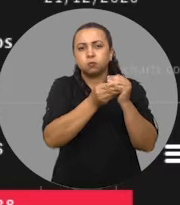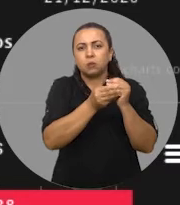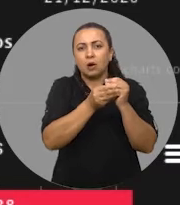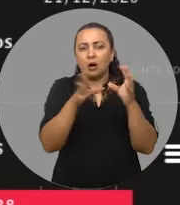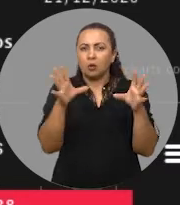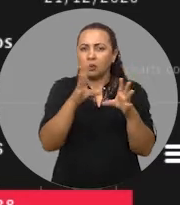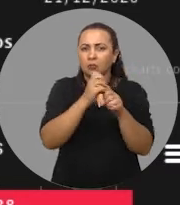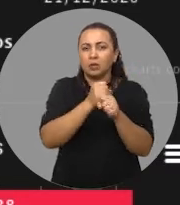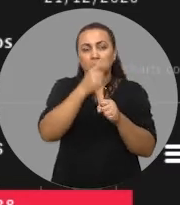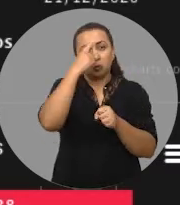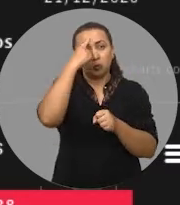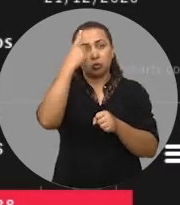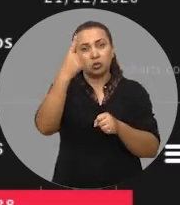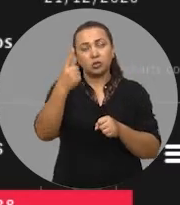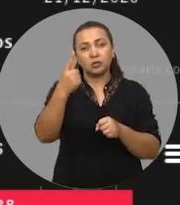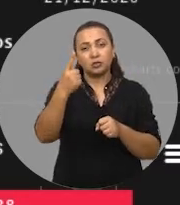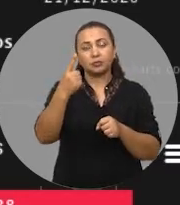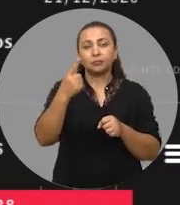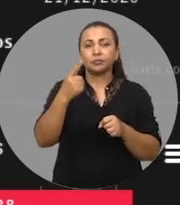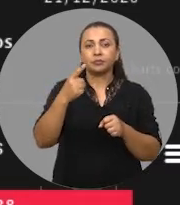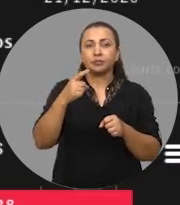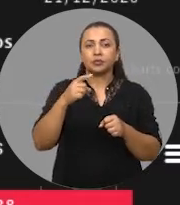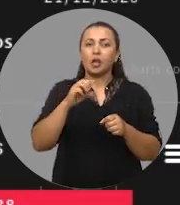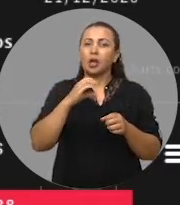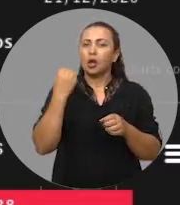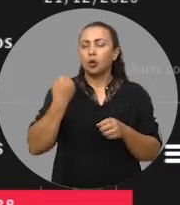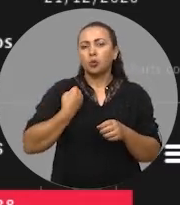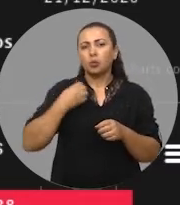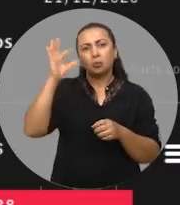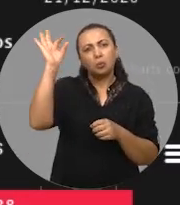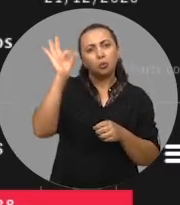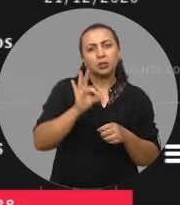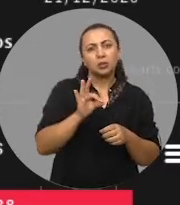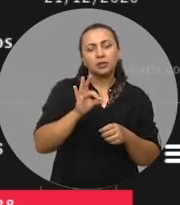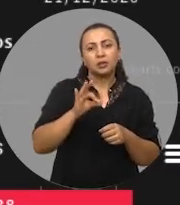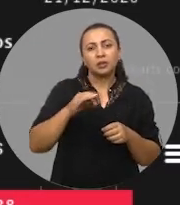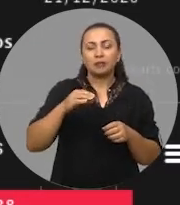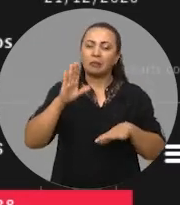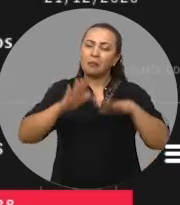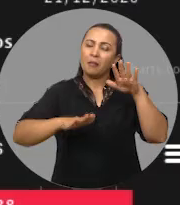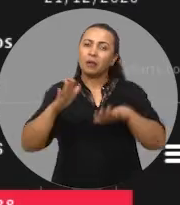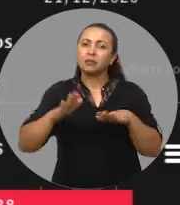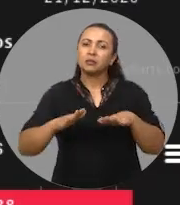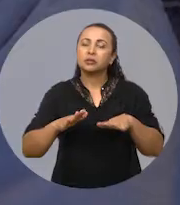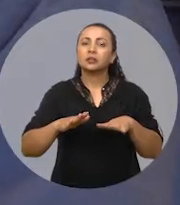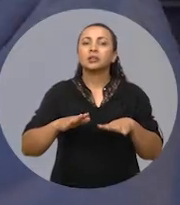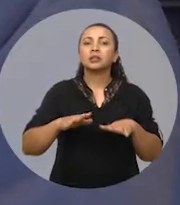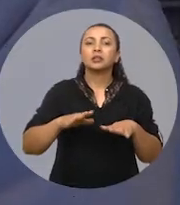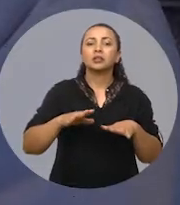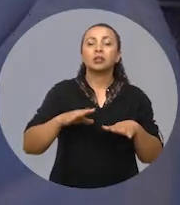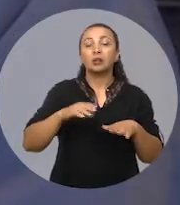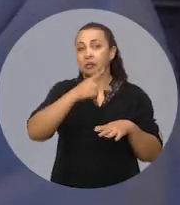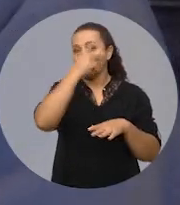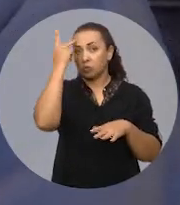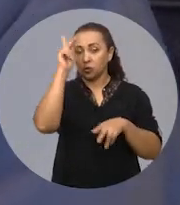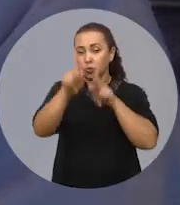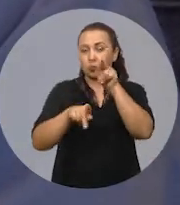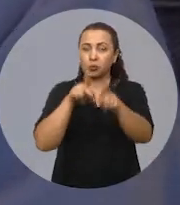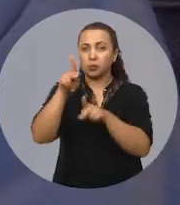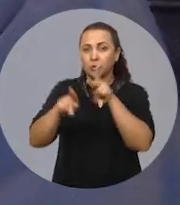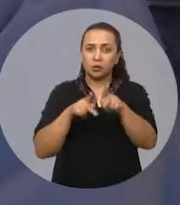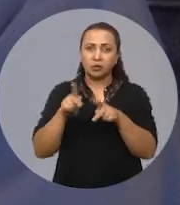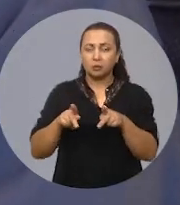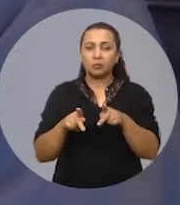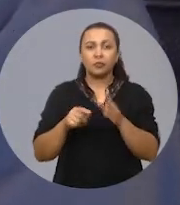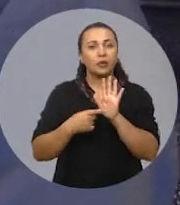contabilizado por dia, e a taxa por 100 mil habitantes, além da taxa de evolução, tanto de casos como de